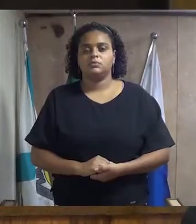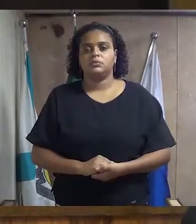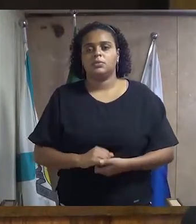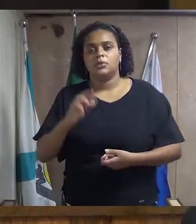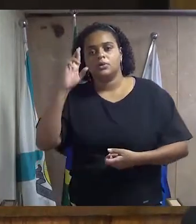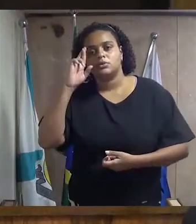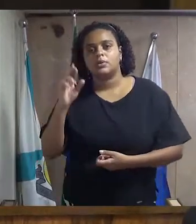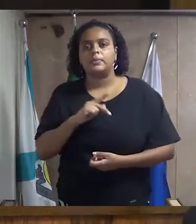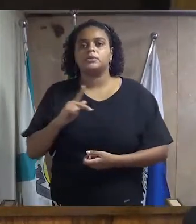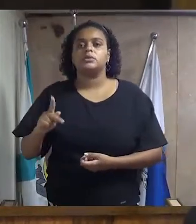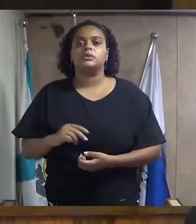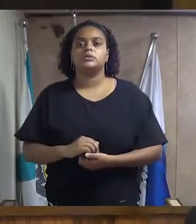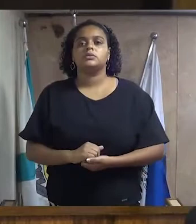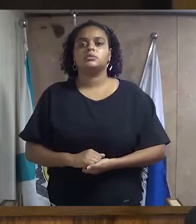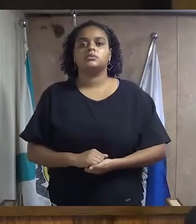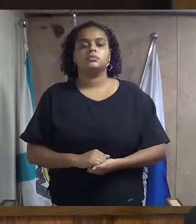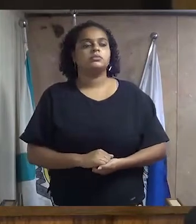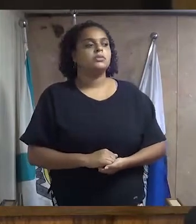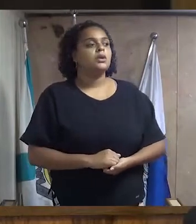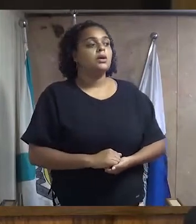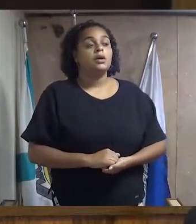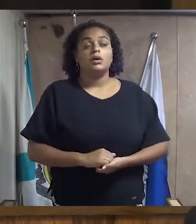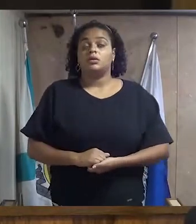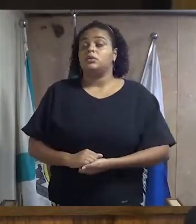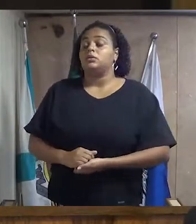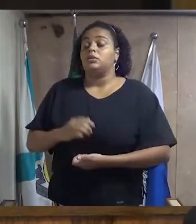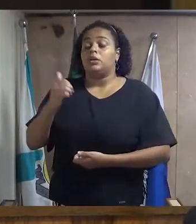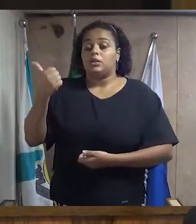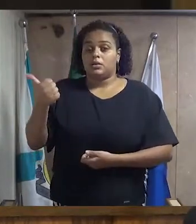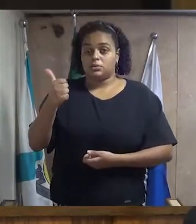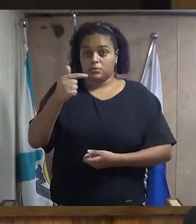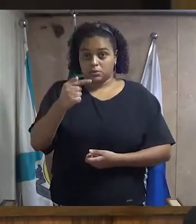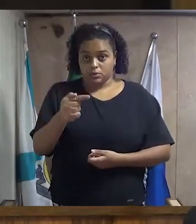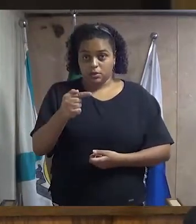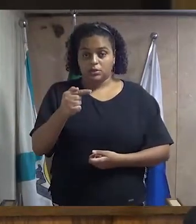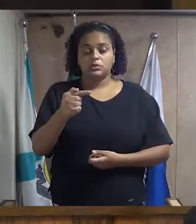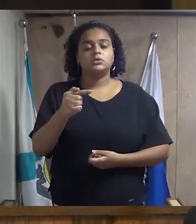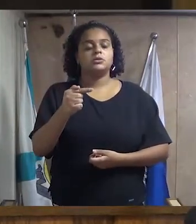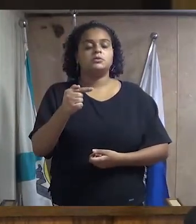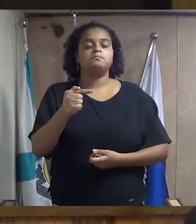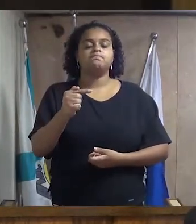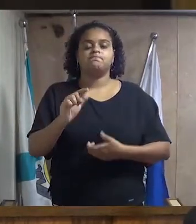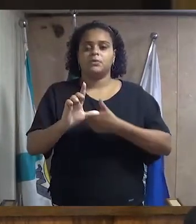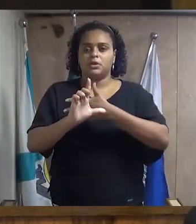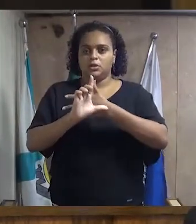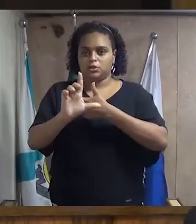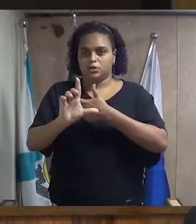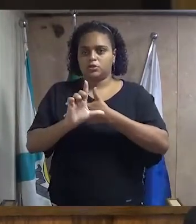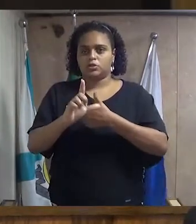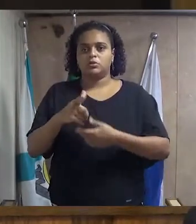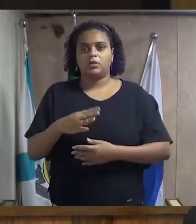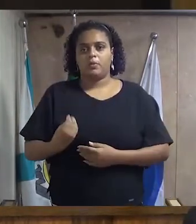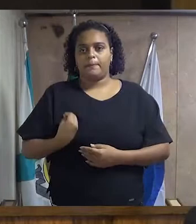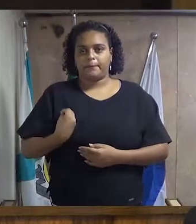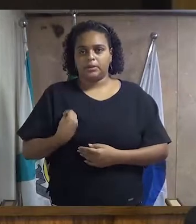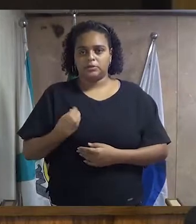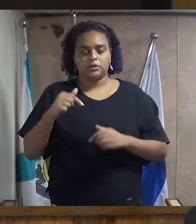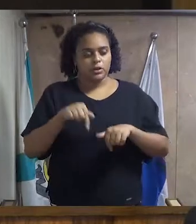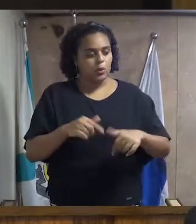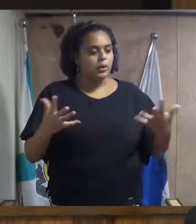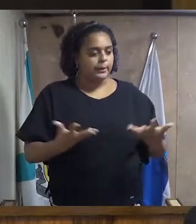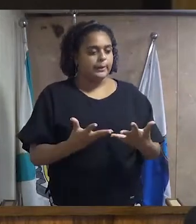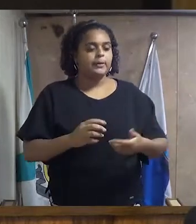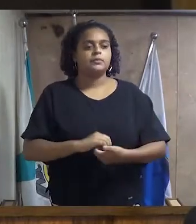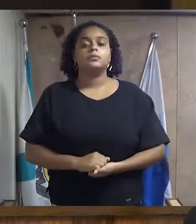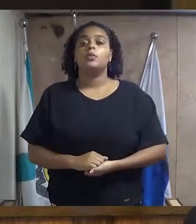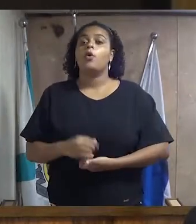Senhor presidente, na 17ª legislatura, eu tive o prazer de estar aqui nessa casa